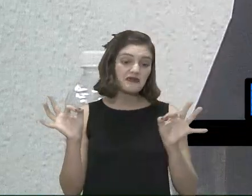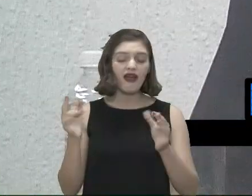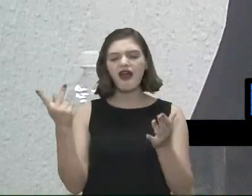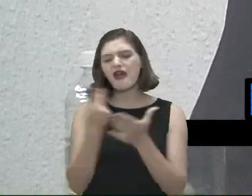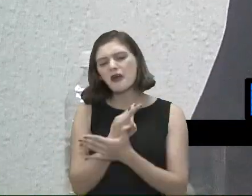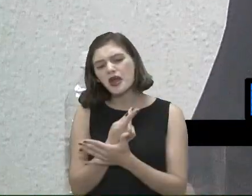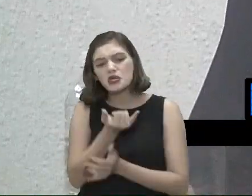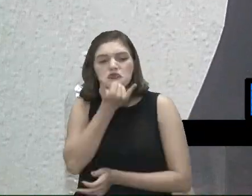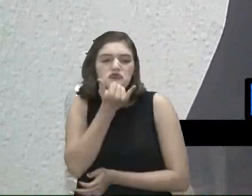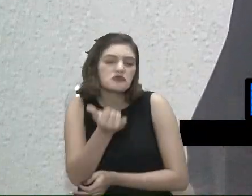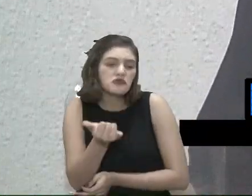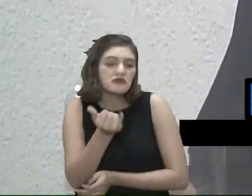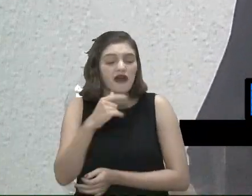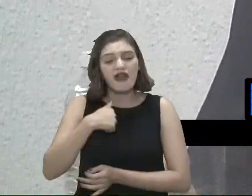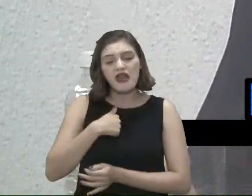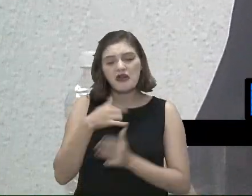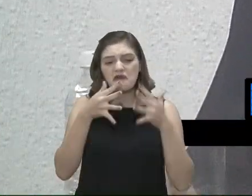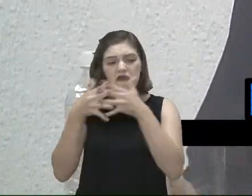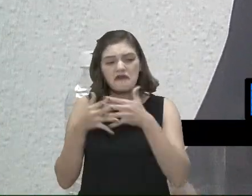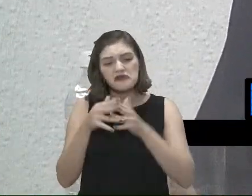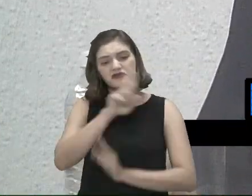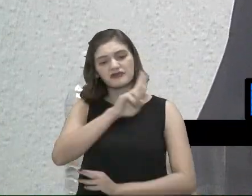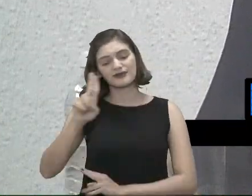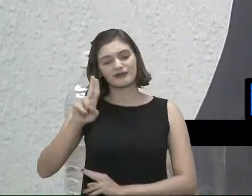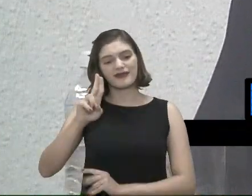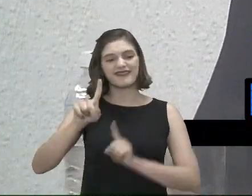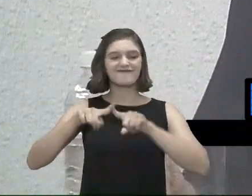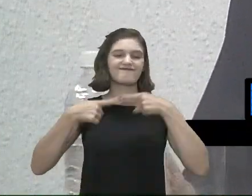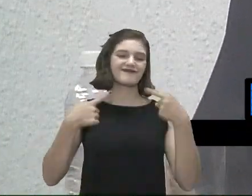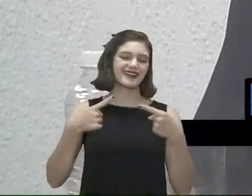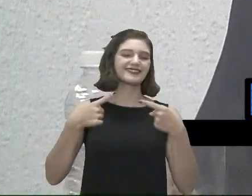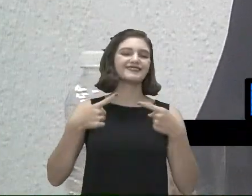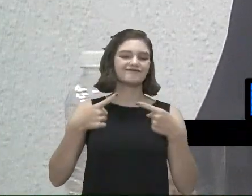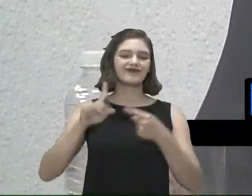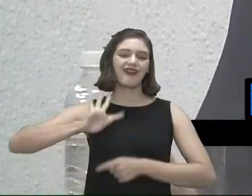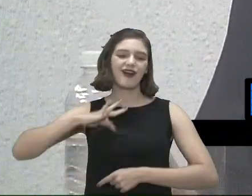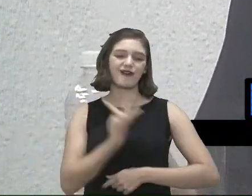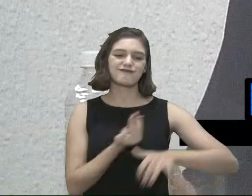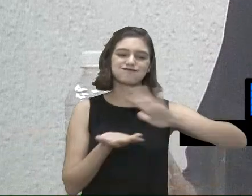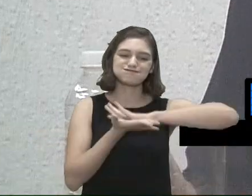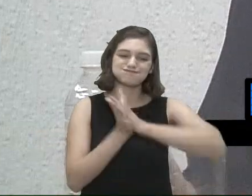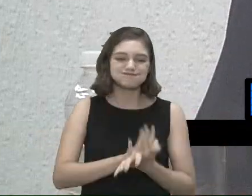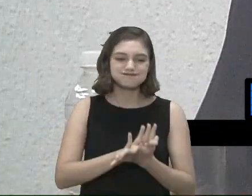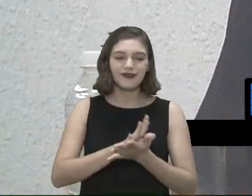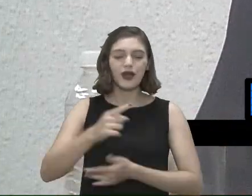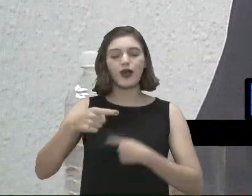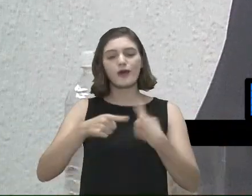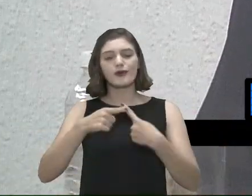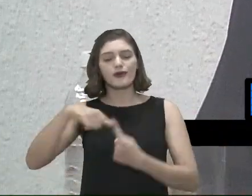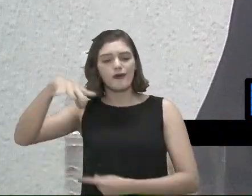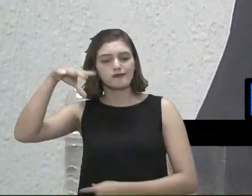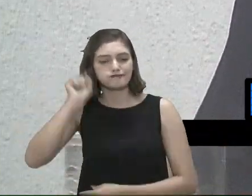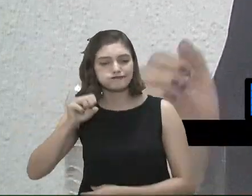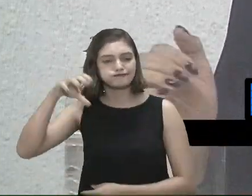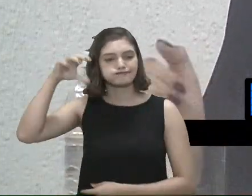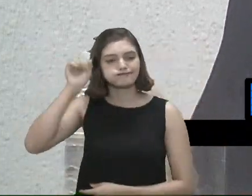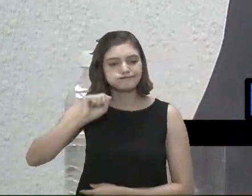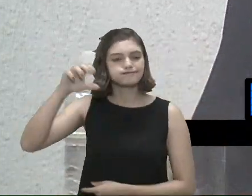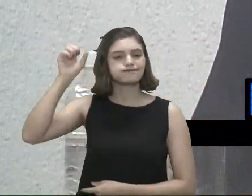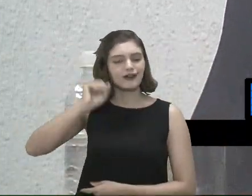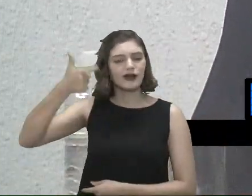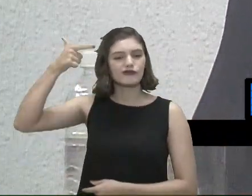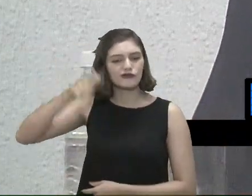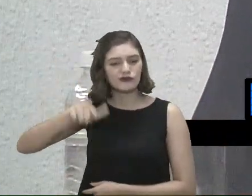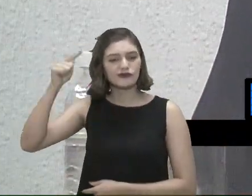errei, foi sem querer, eu confundi o seu nome, mas isso é de extrema violência para nós, porque nós ouvimos isso diariamente,